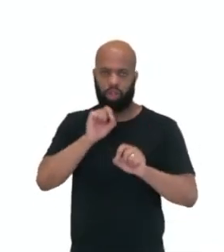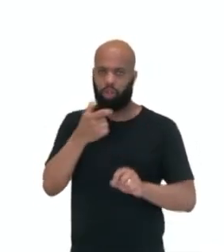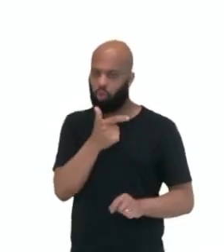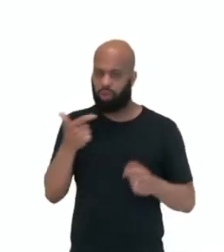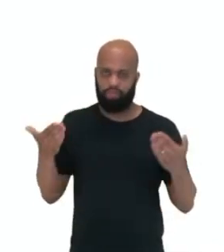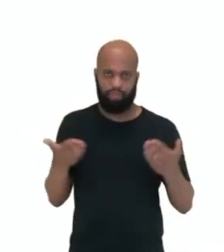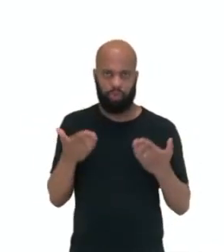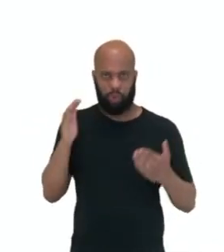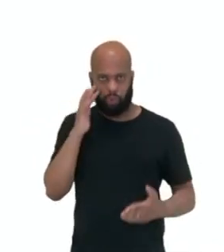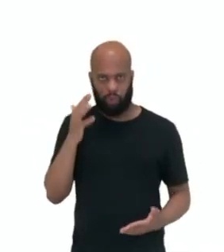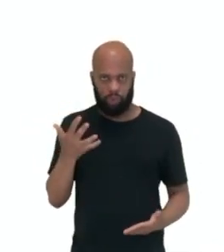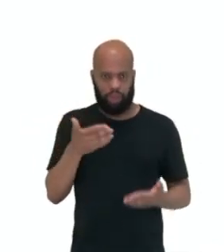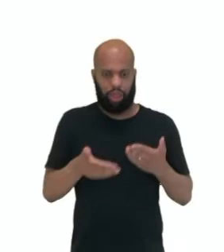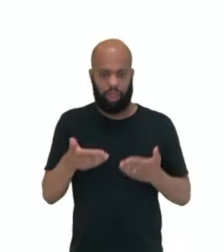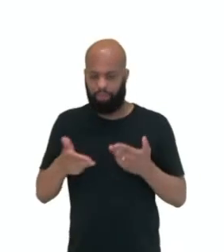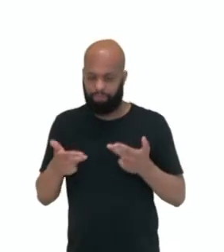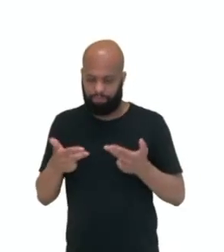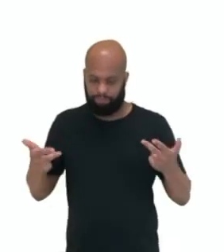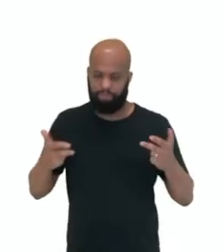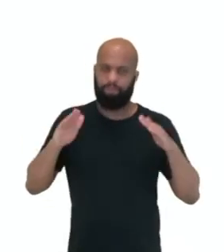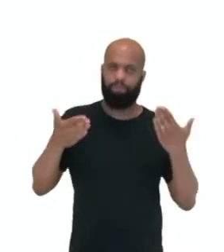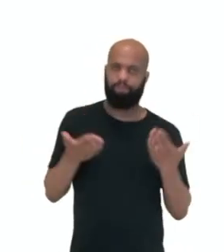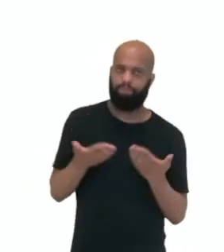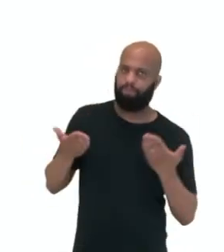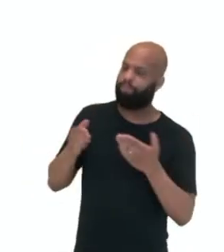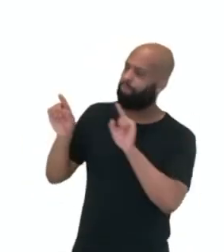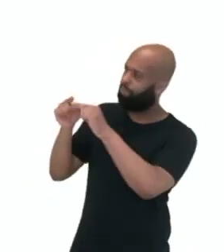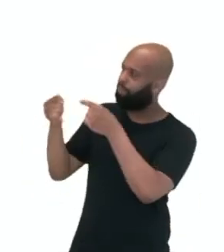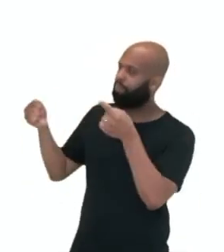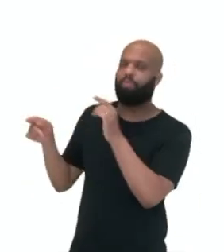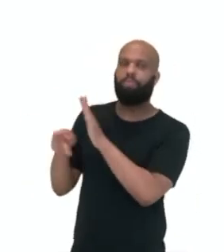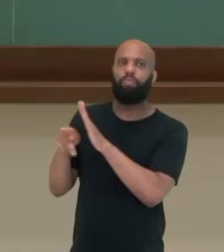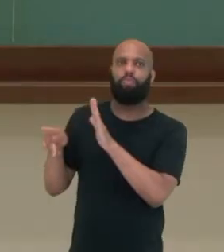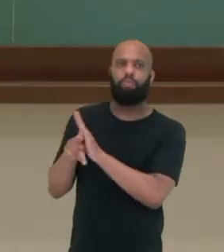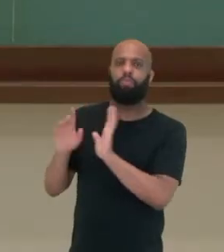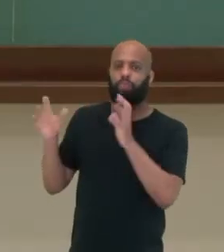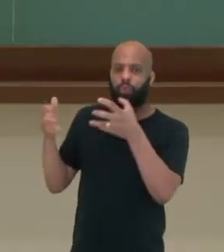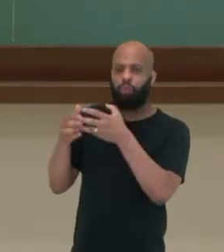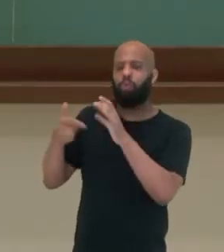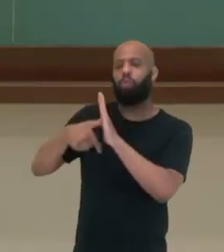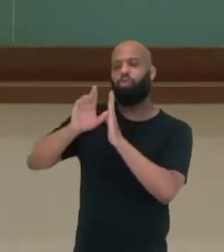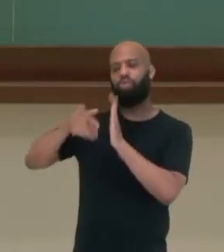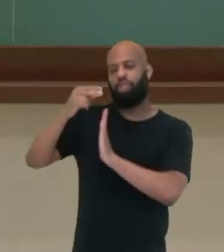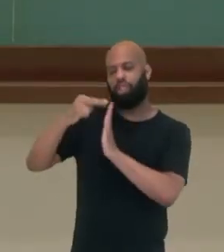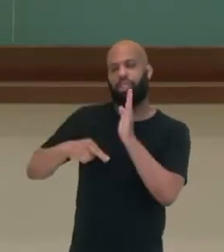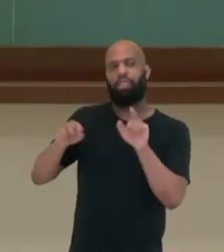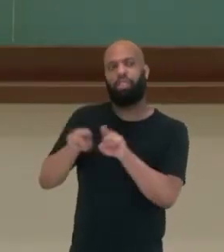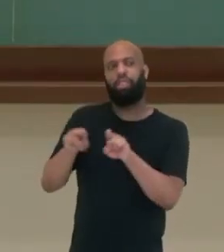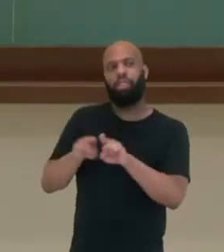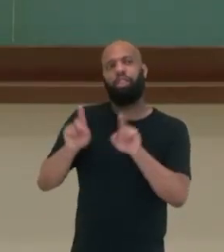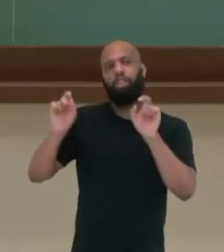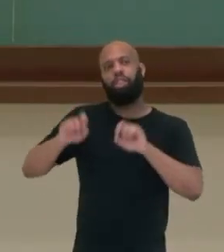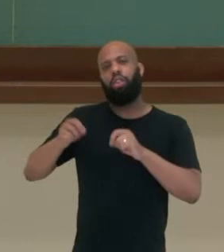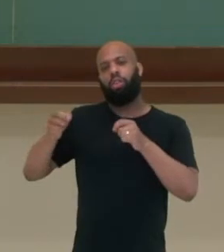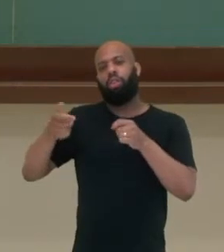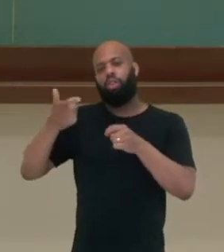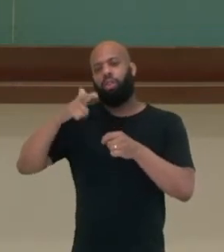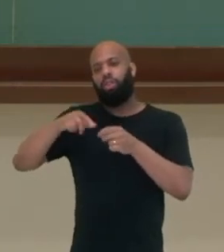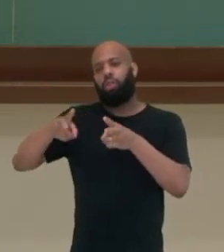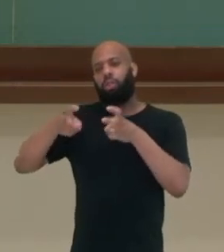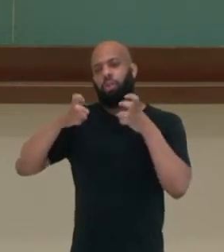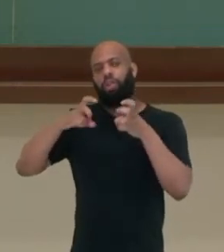Esse trecho da música da banda Engenheiros do Havaí dá para perceber que